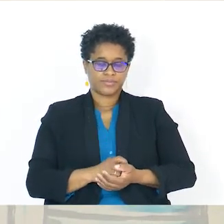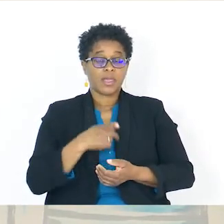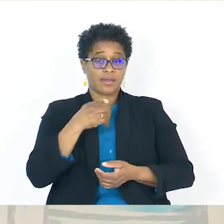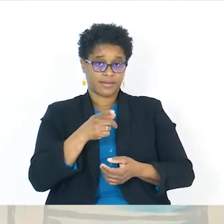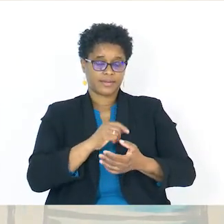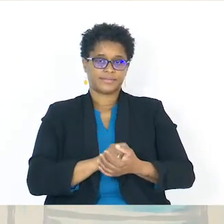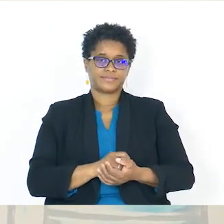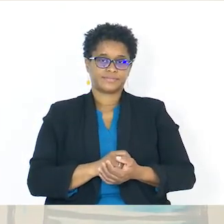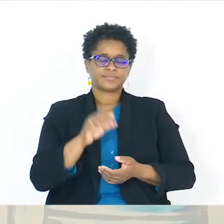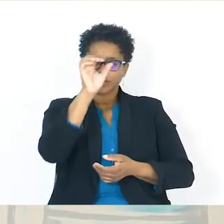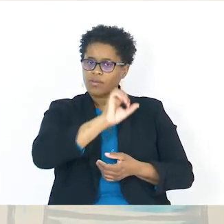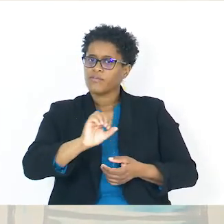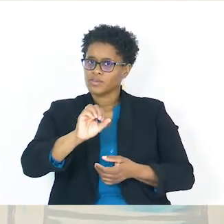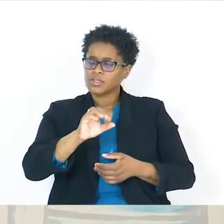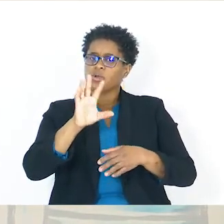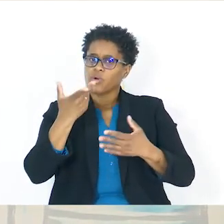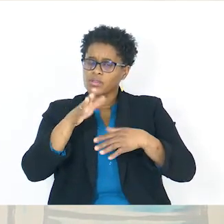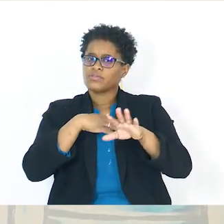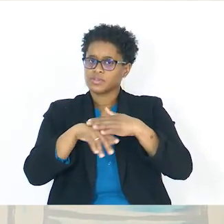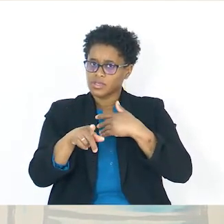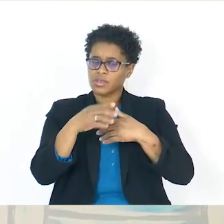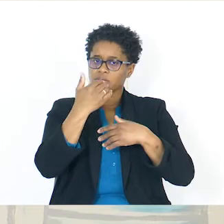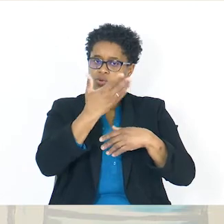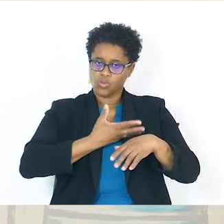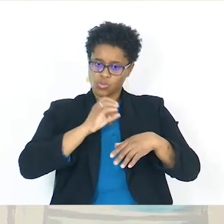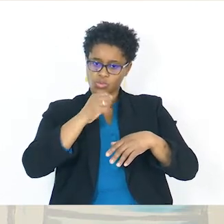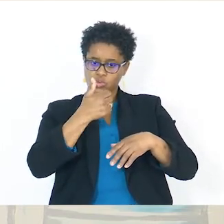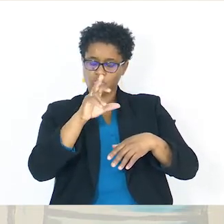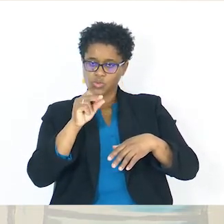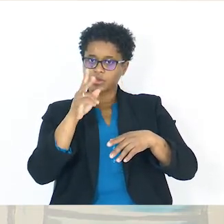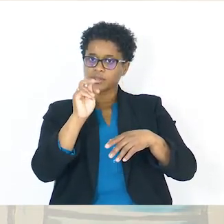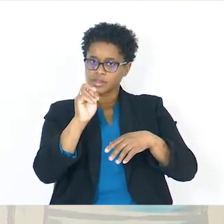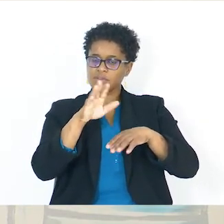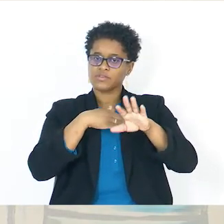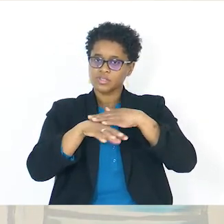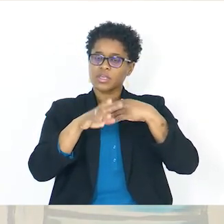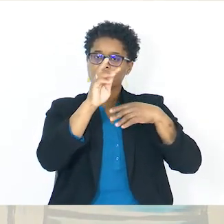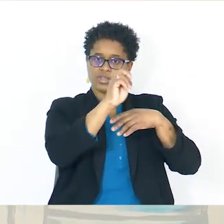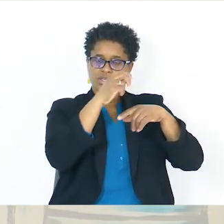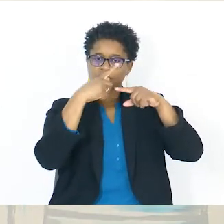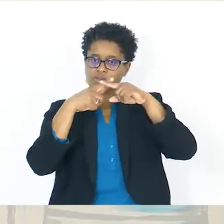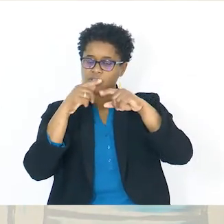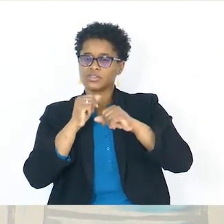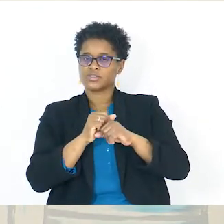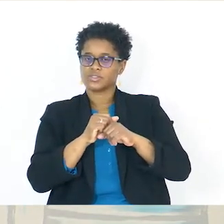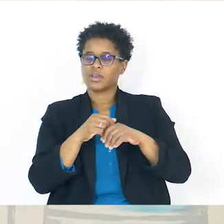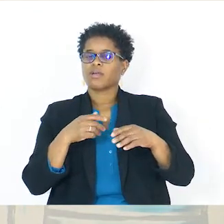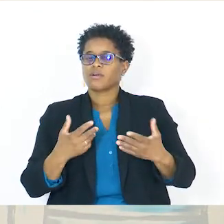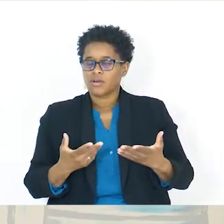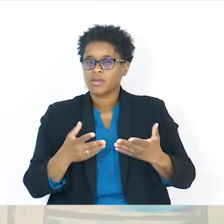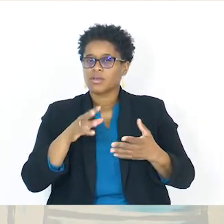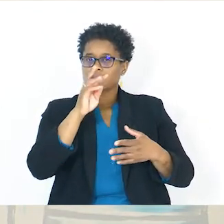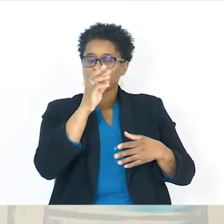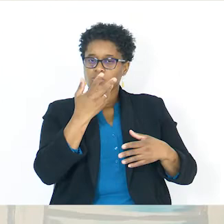Meninos, aqui vocês, ao calcular o dobro de 3, fizeram 3 vezes,